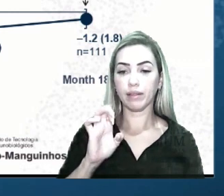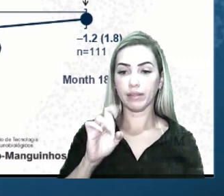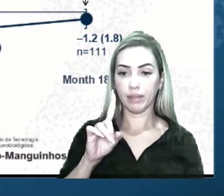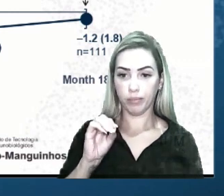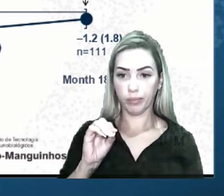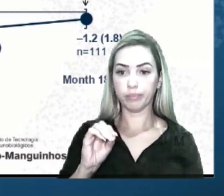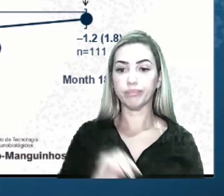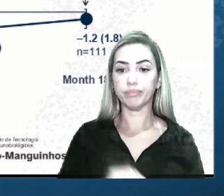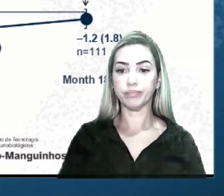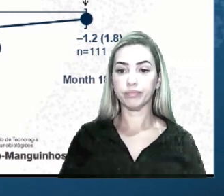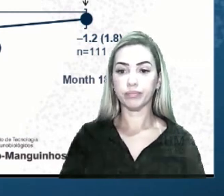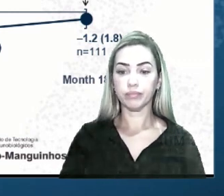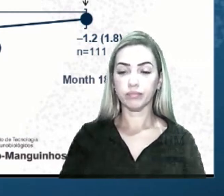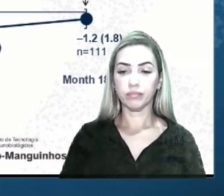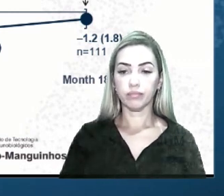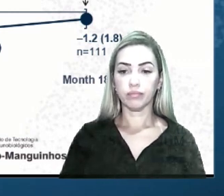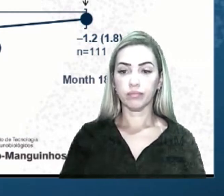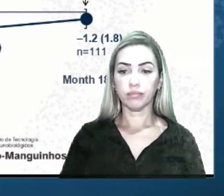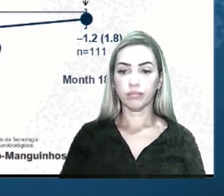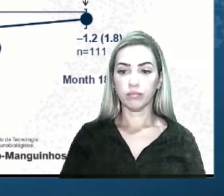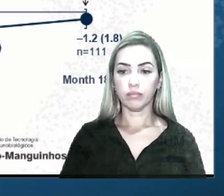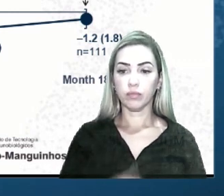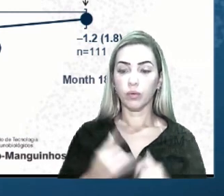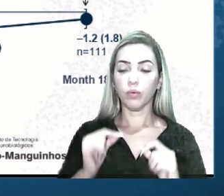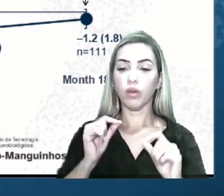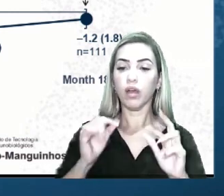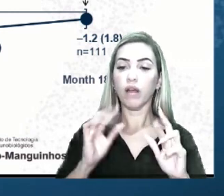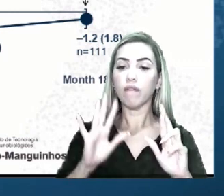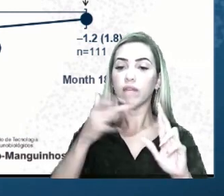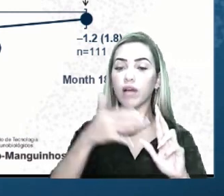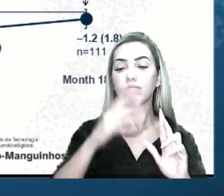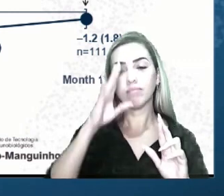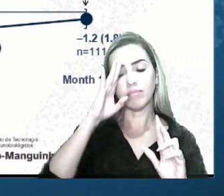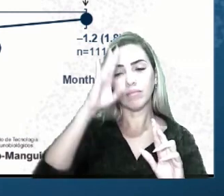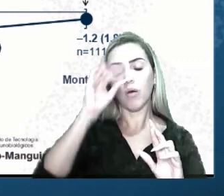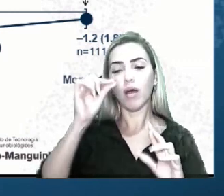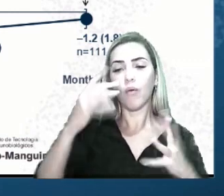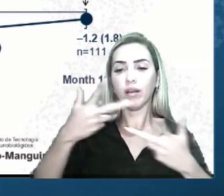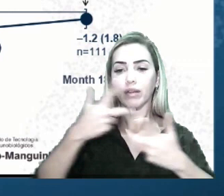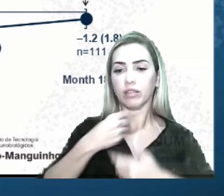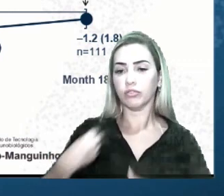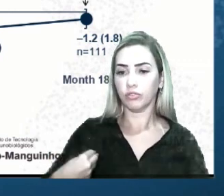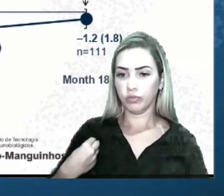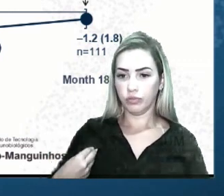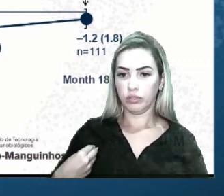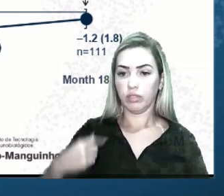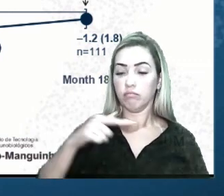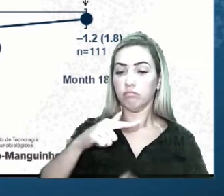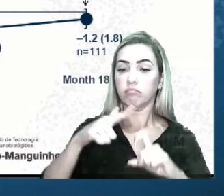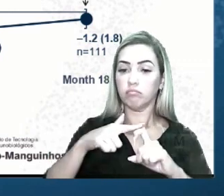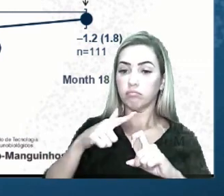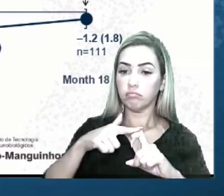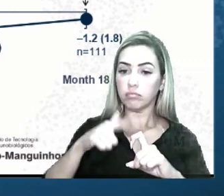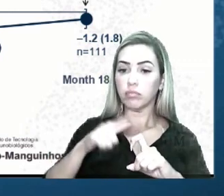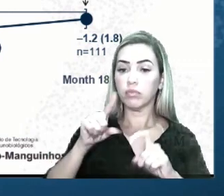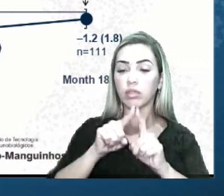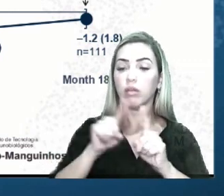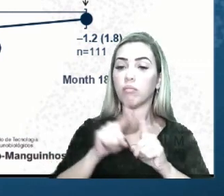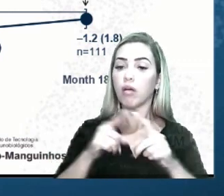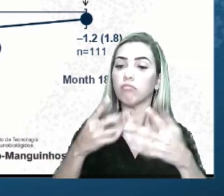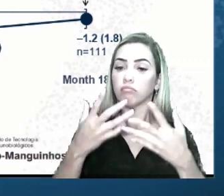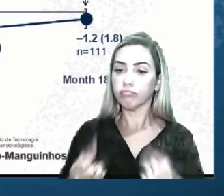e o que reflete uma qualidade de vida. Esse medicamento também é muito bem